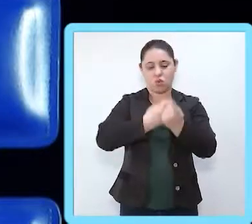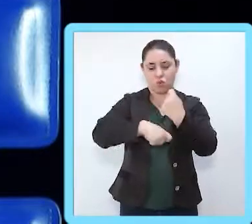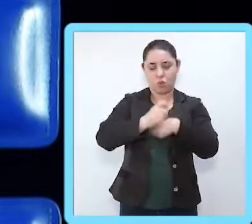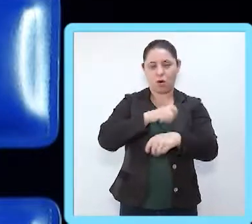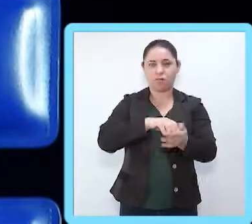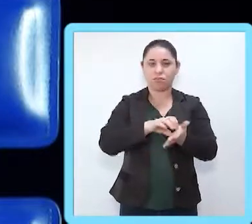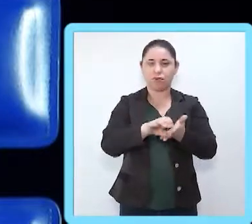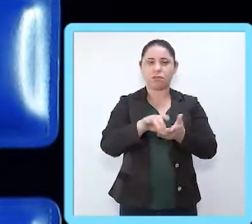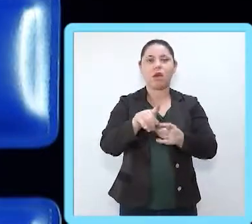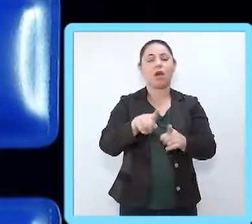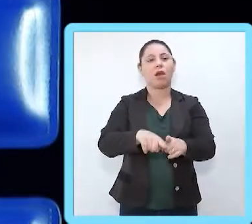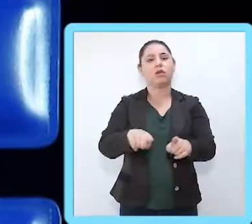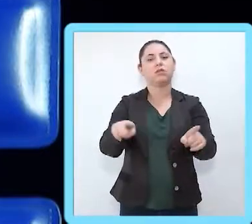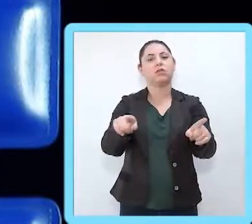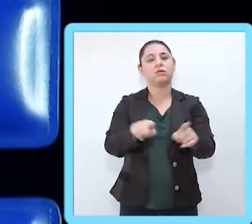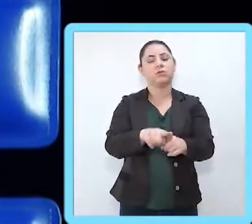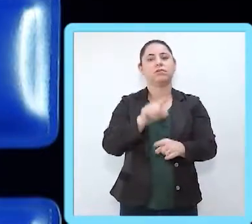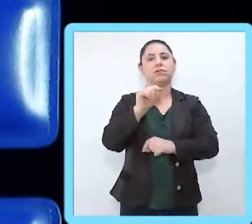que gira rendendo